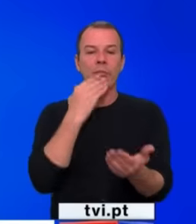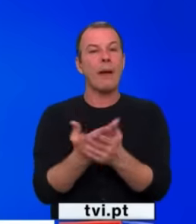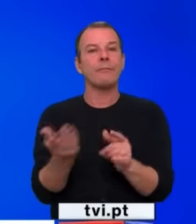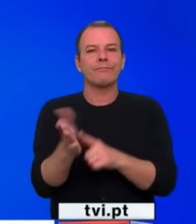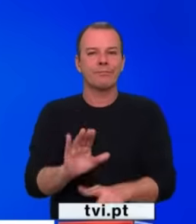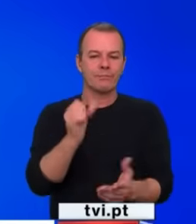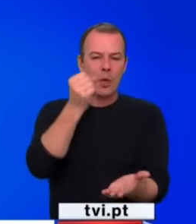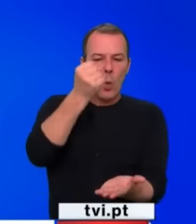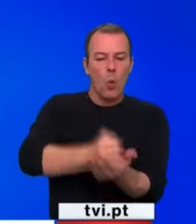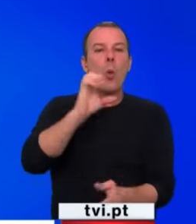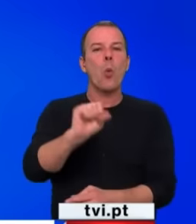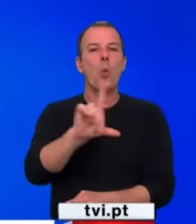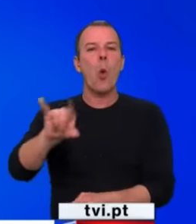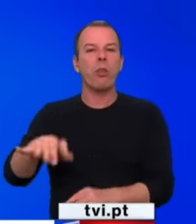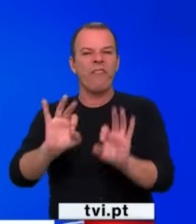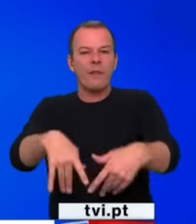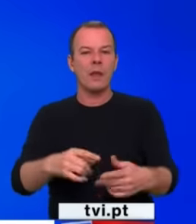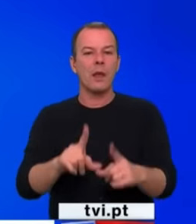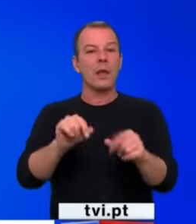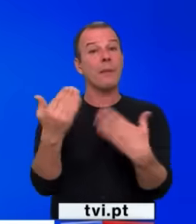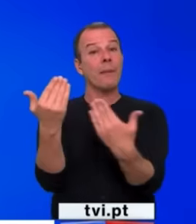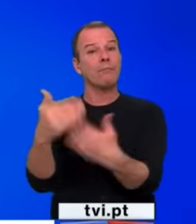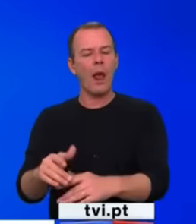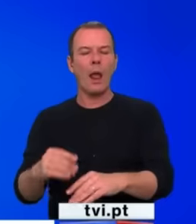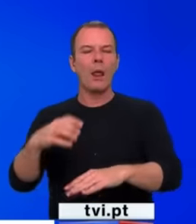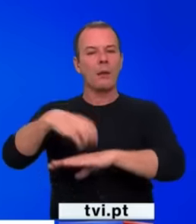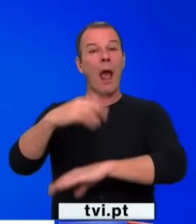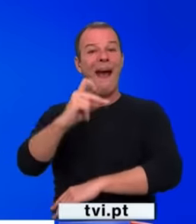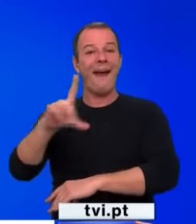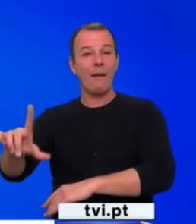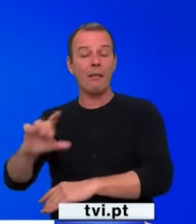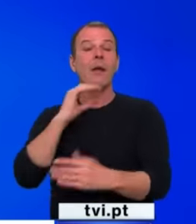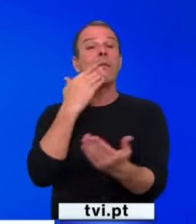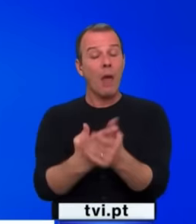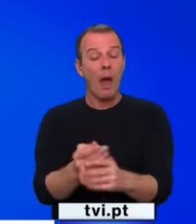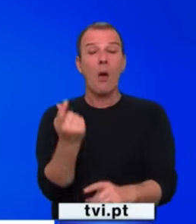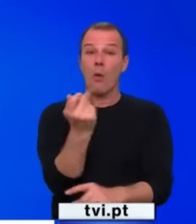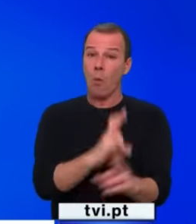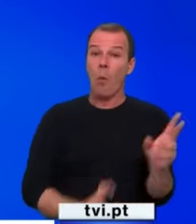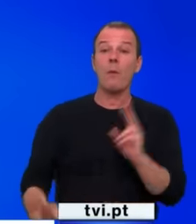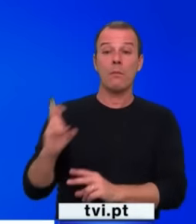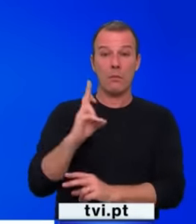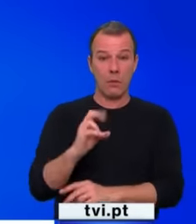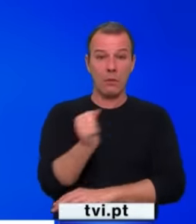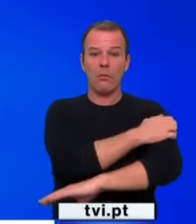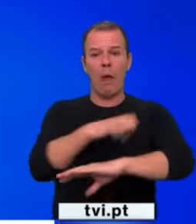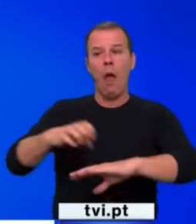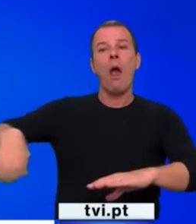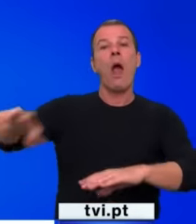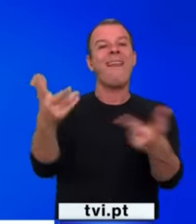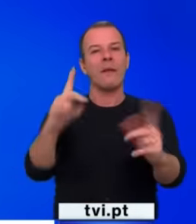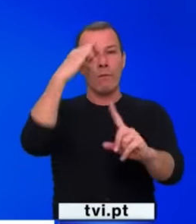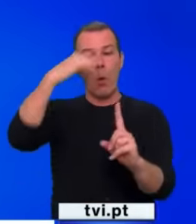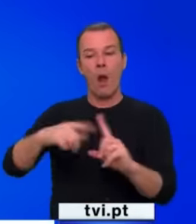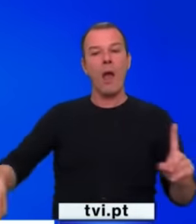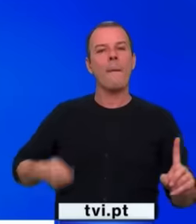do regime de residentes não habituais e a restrição ao alojamento local, que produziu já o aumento do parque habitacional disponível para arrendamento.